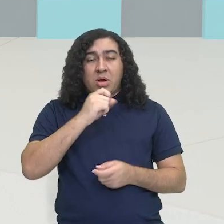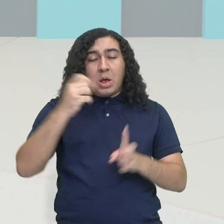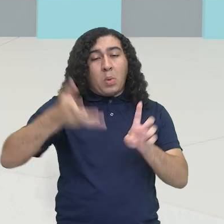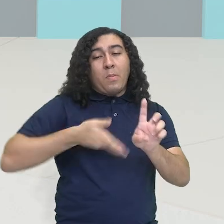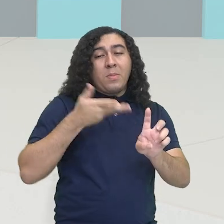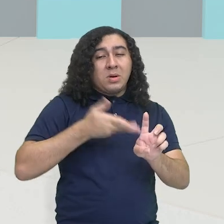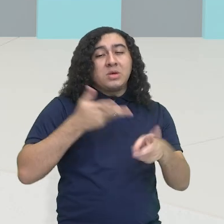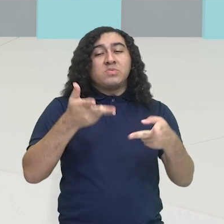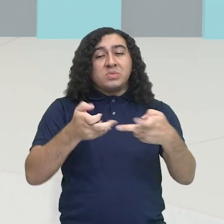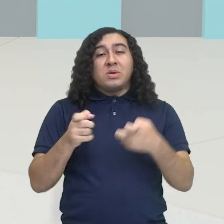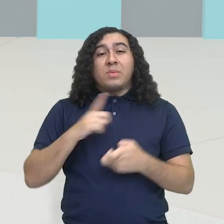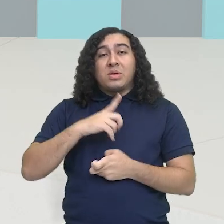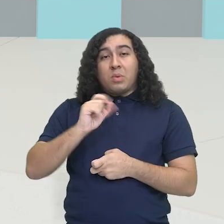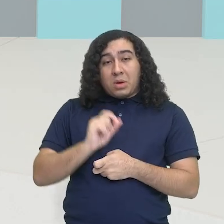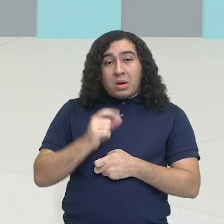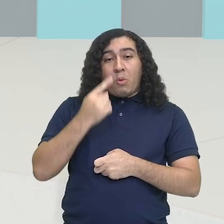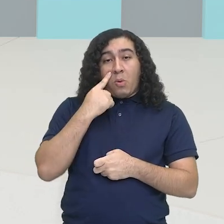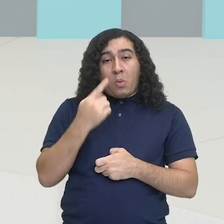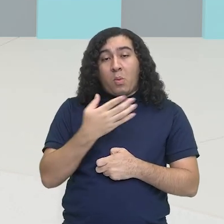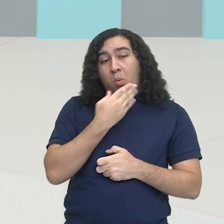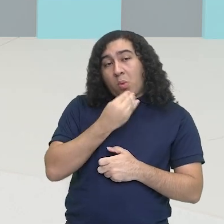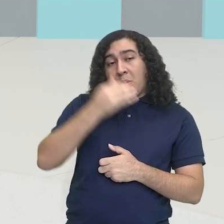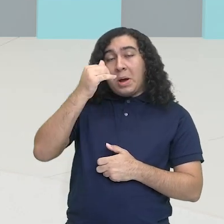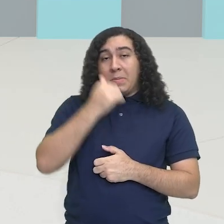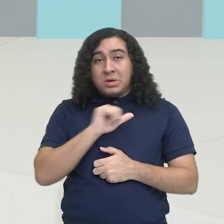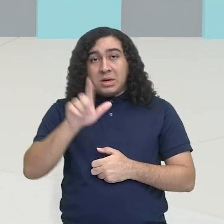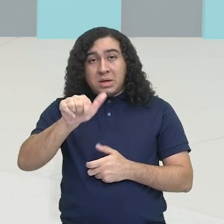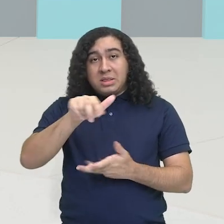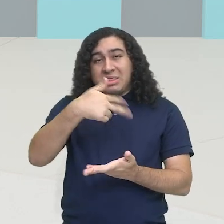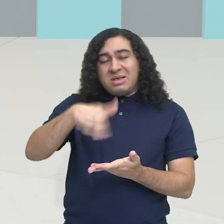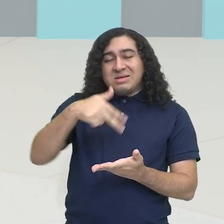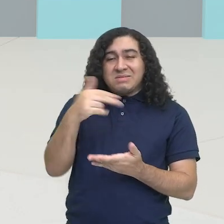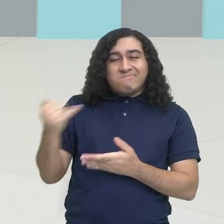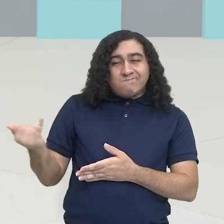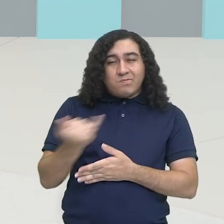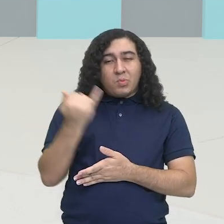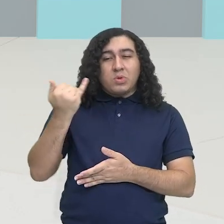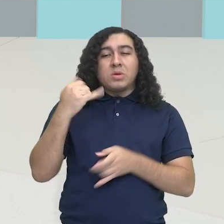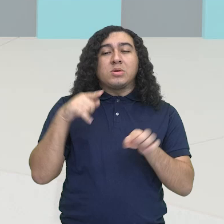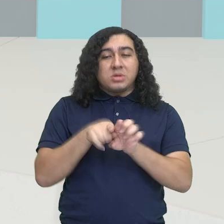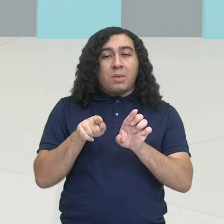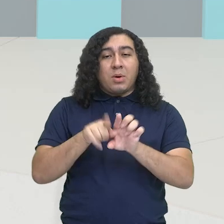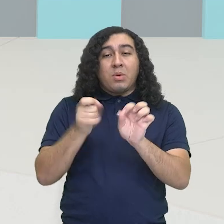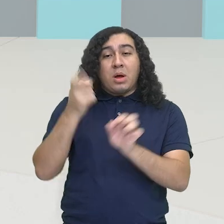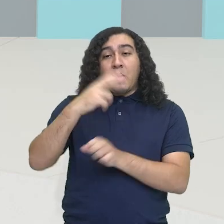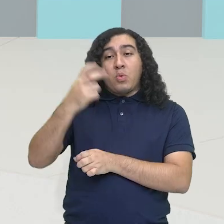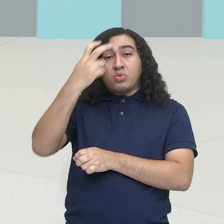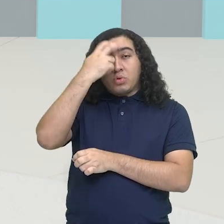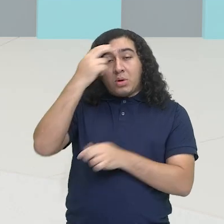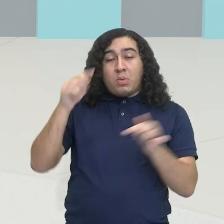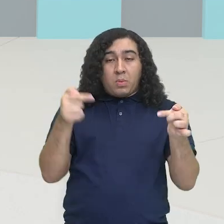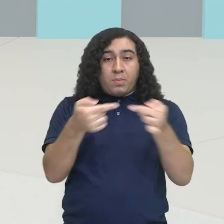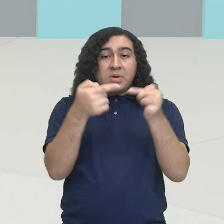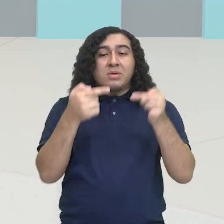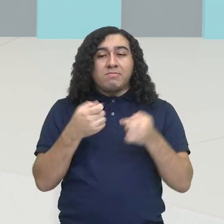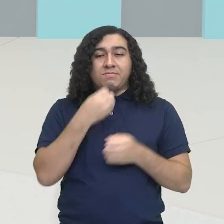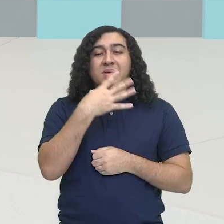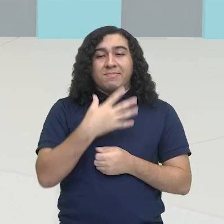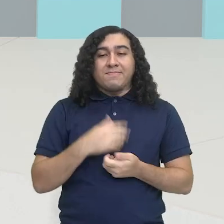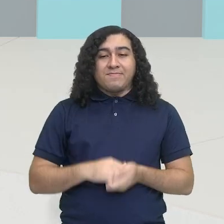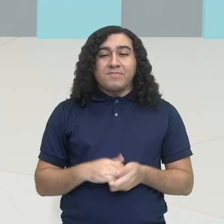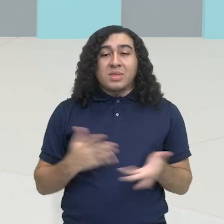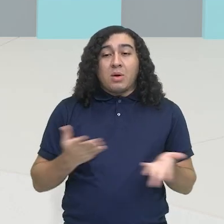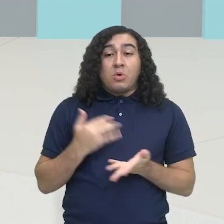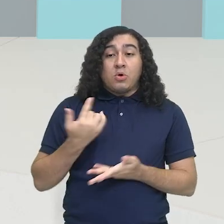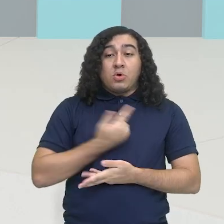e as marujas nessa dança tão importante e tão cultural, né? Muito bem. Agora nós